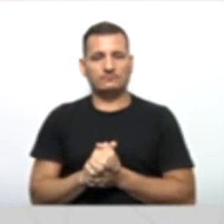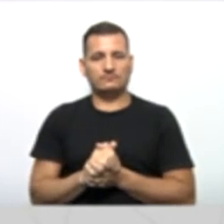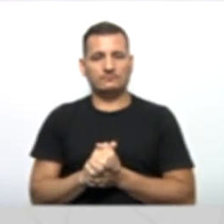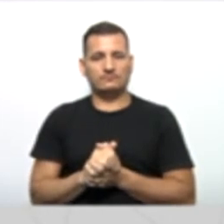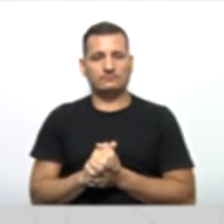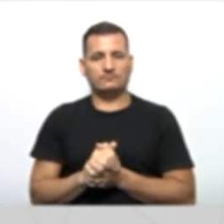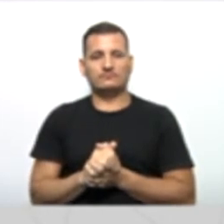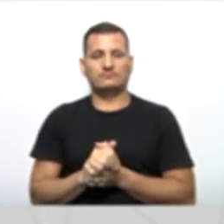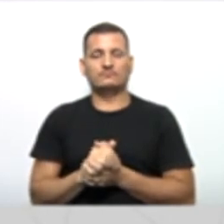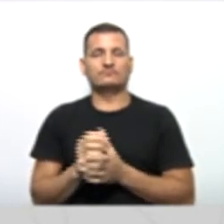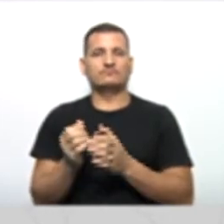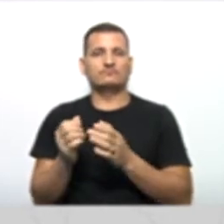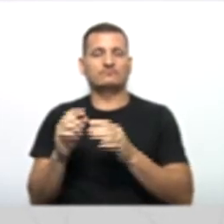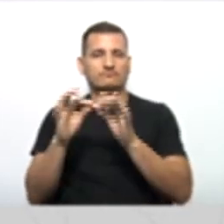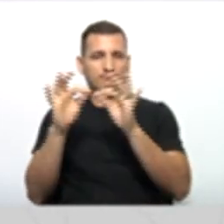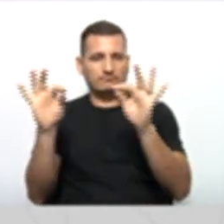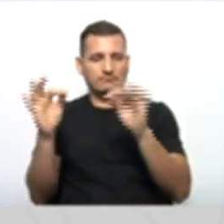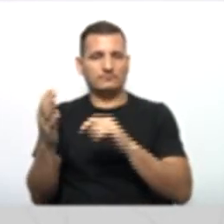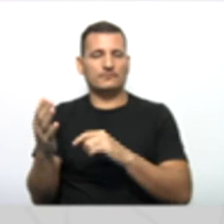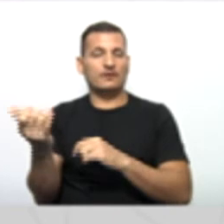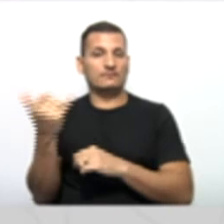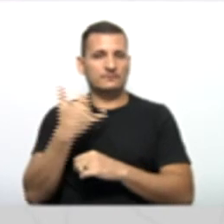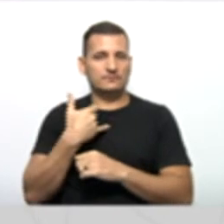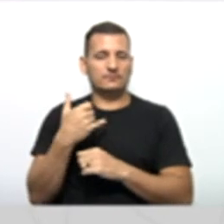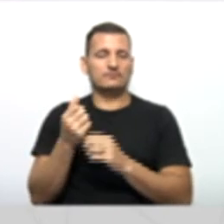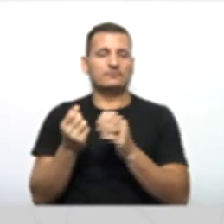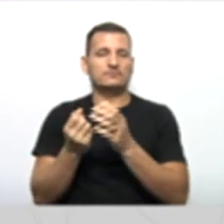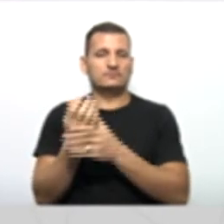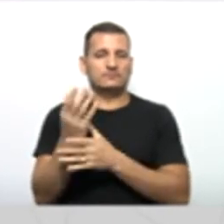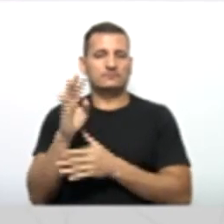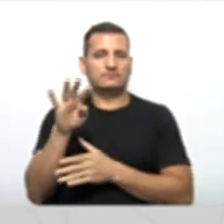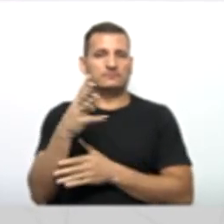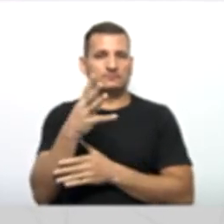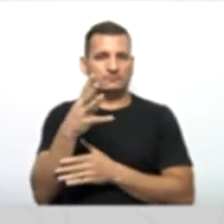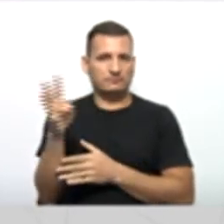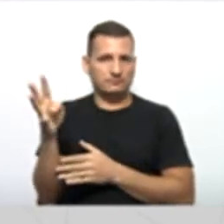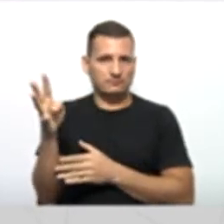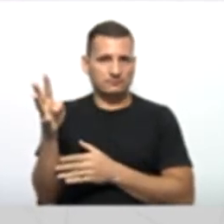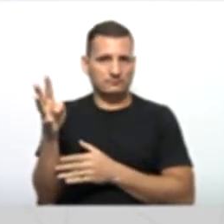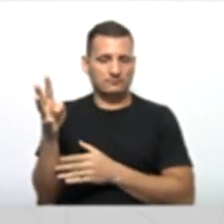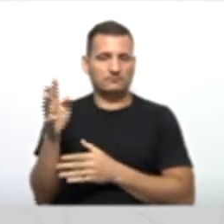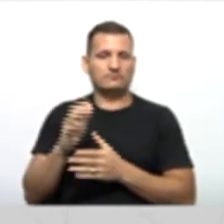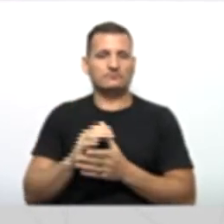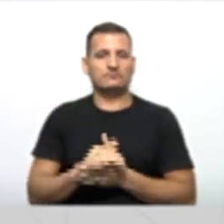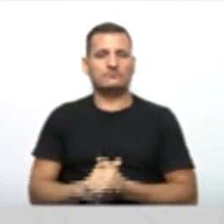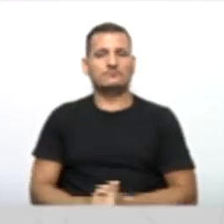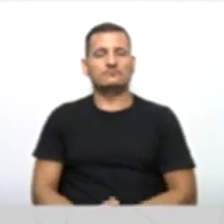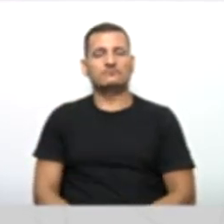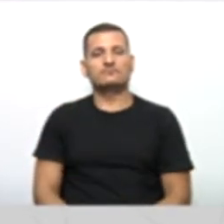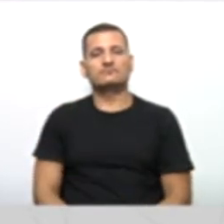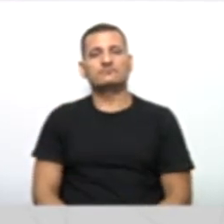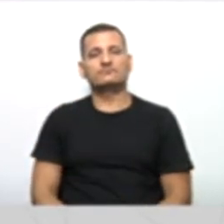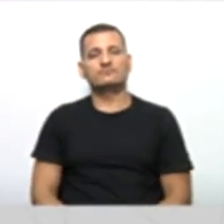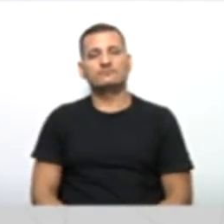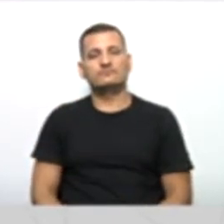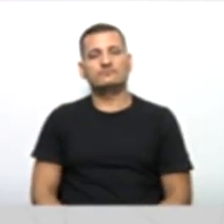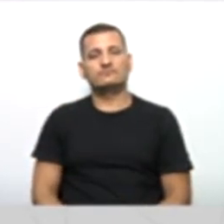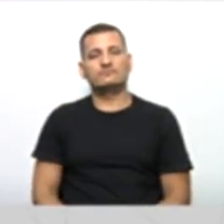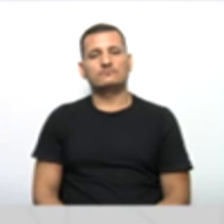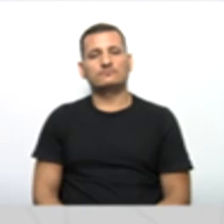criar uma tabela com todos aquelas aquelas funcionalidades que nós ativamos lá